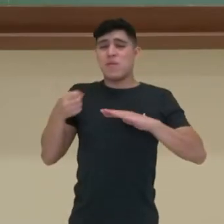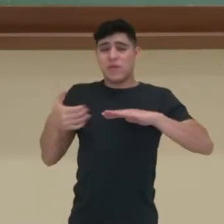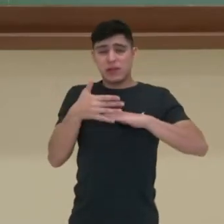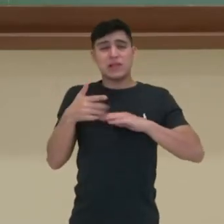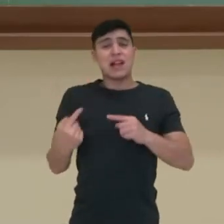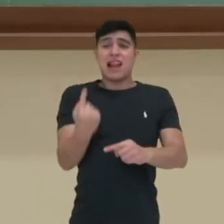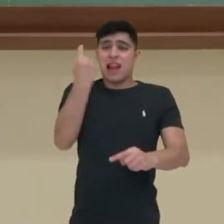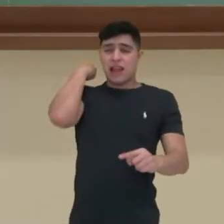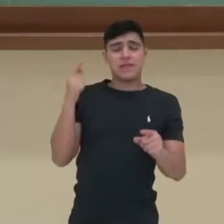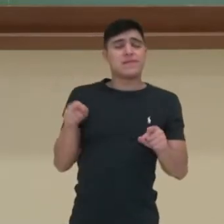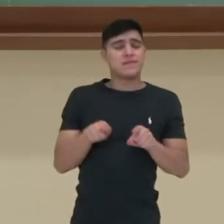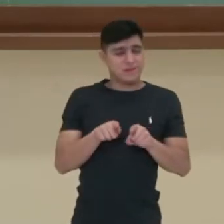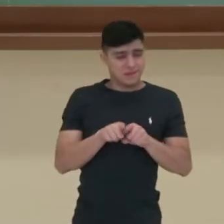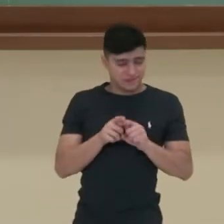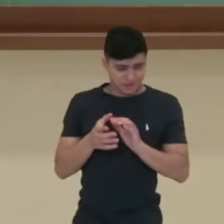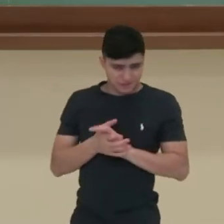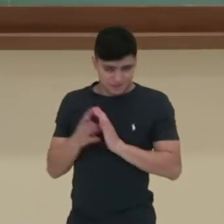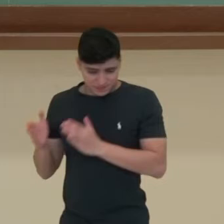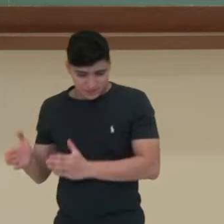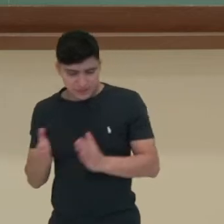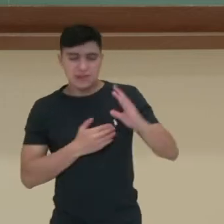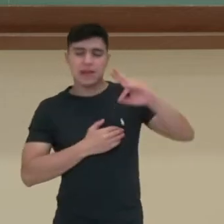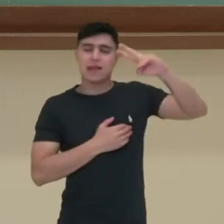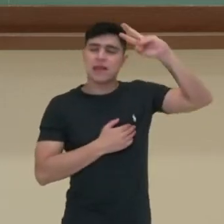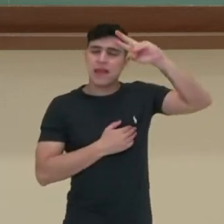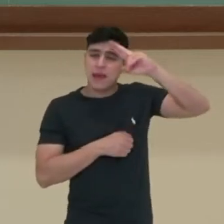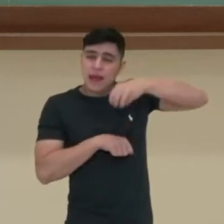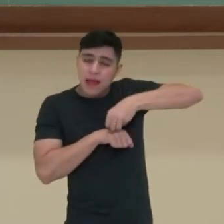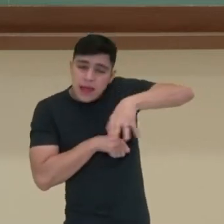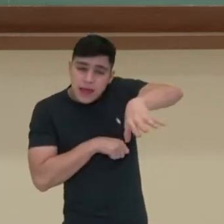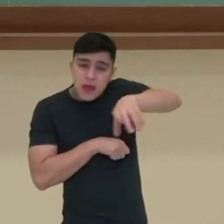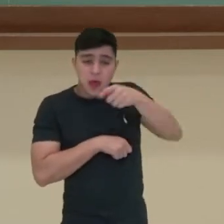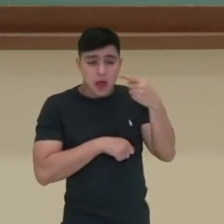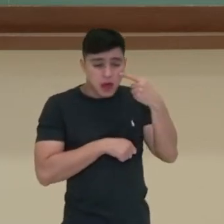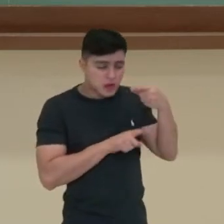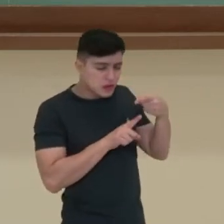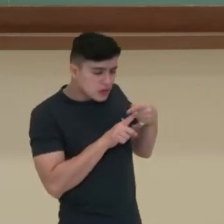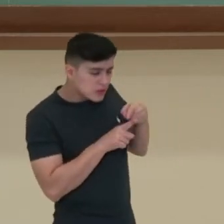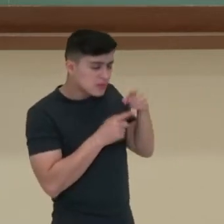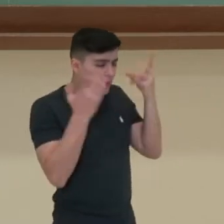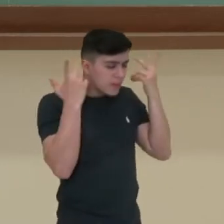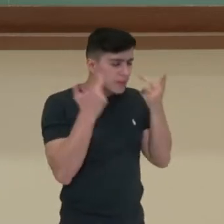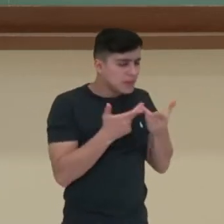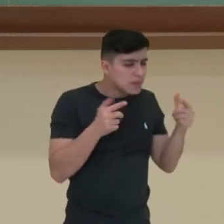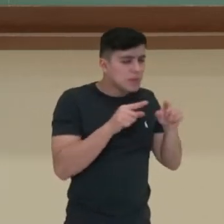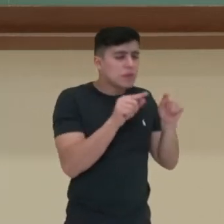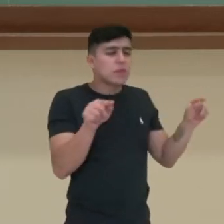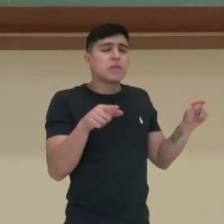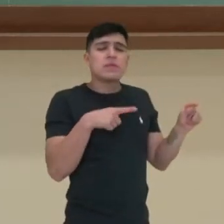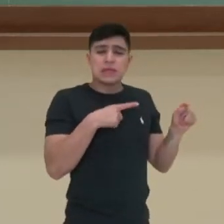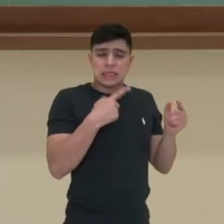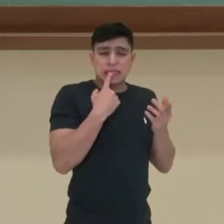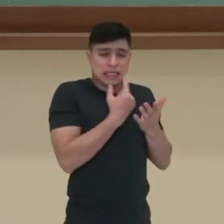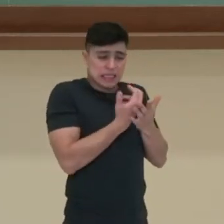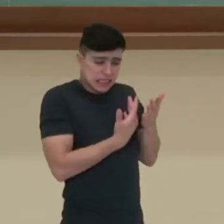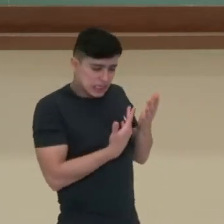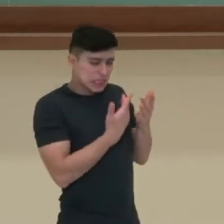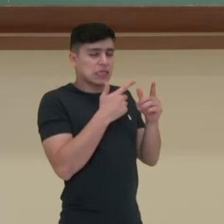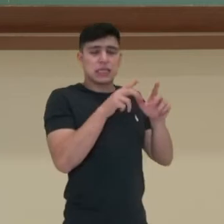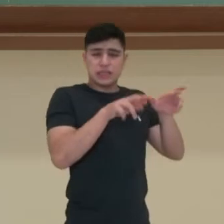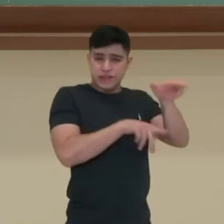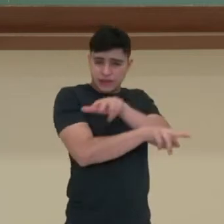que outros tipos de animais também, né, de outros tipos de animais vertebrados, também possuem diferenciações nas